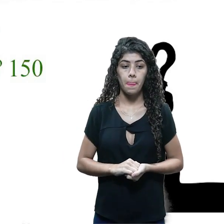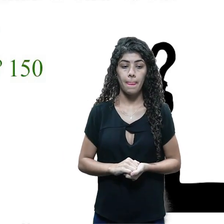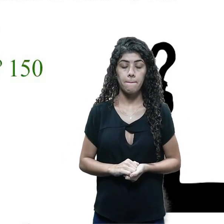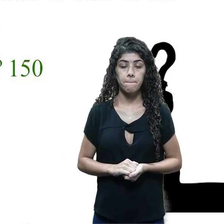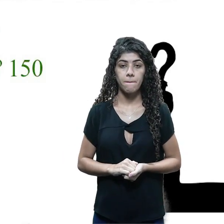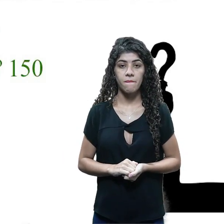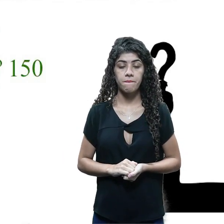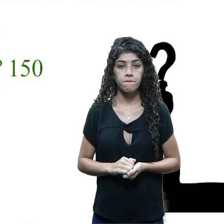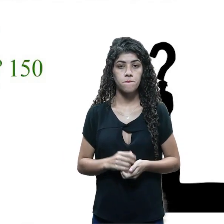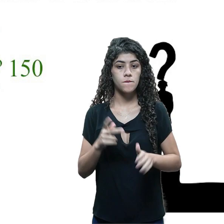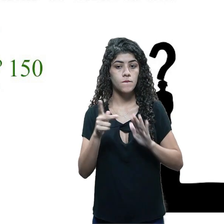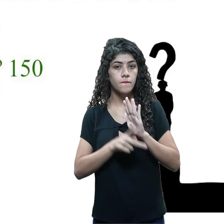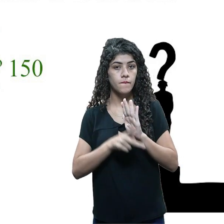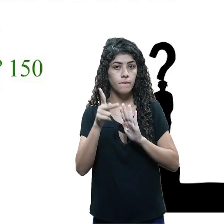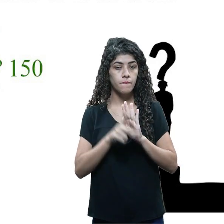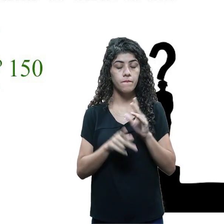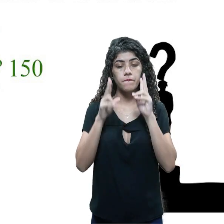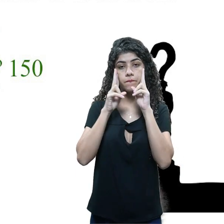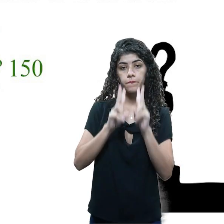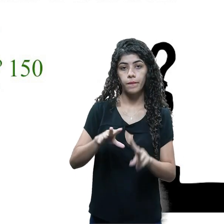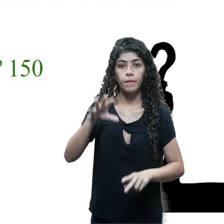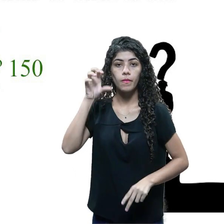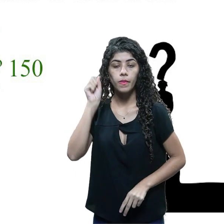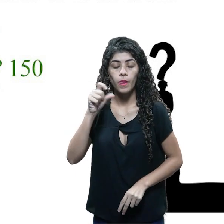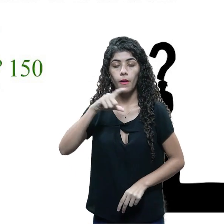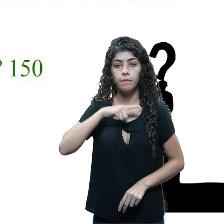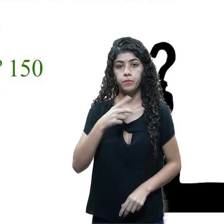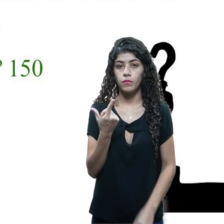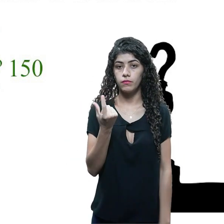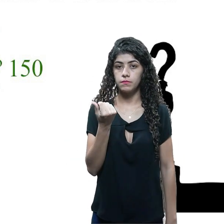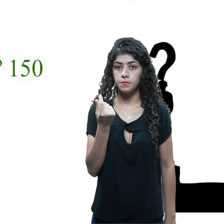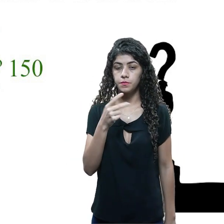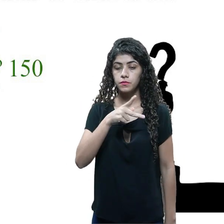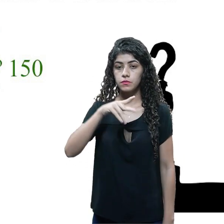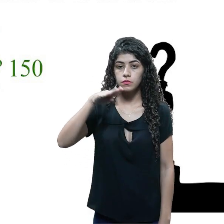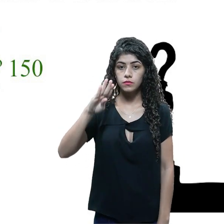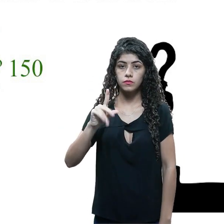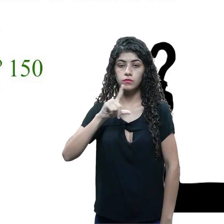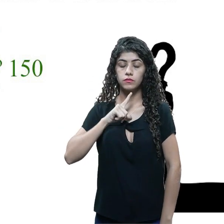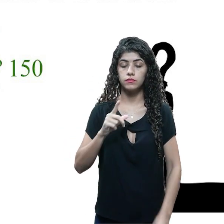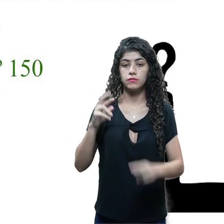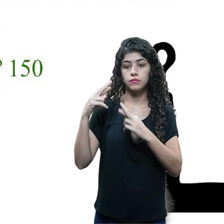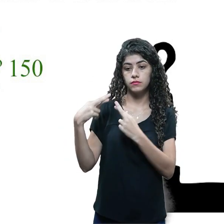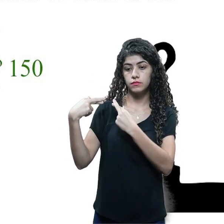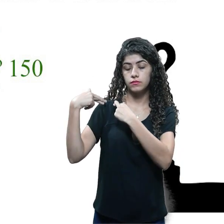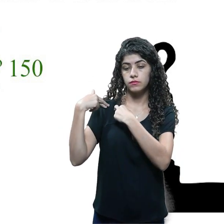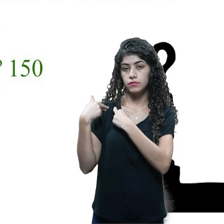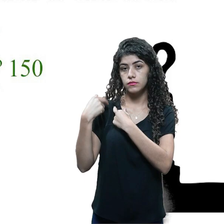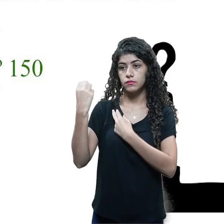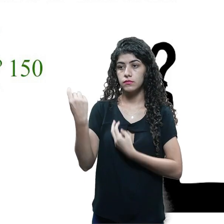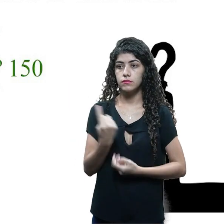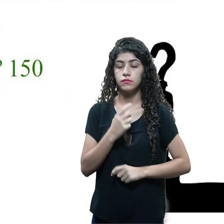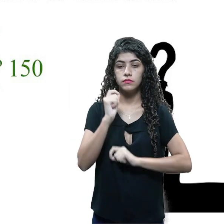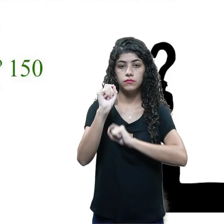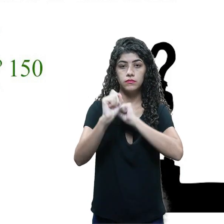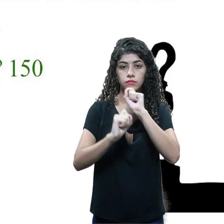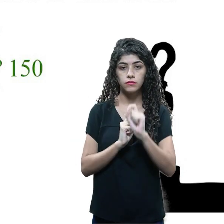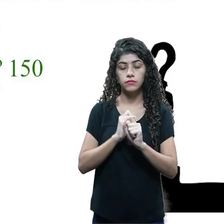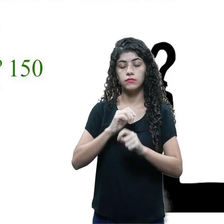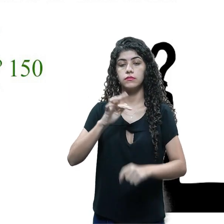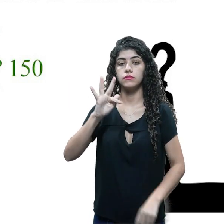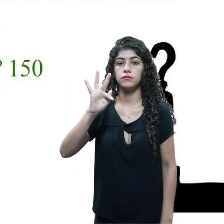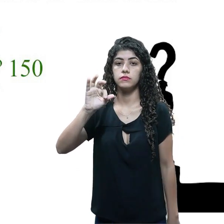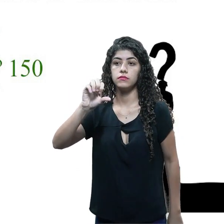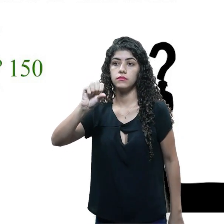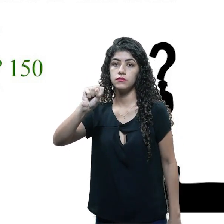contas? Para o caso de projetos audiovisuais financiados com recursos públicos e de competência da Ancine, ou seja, que vem